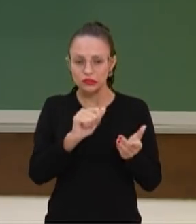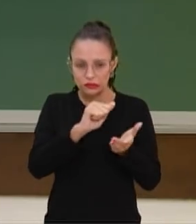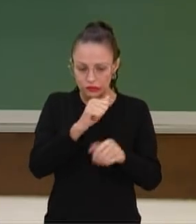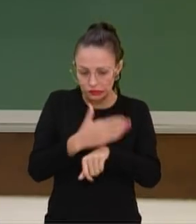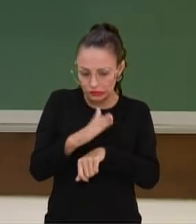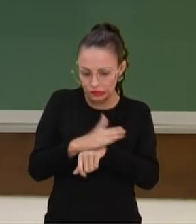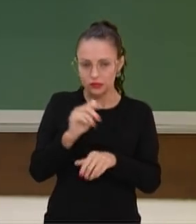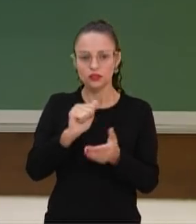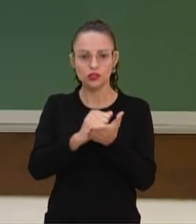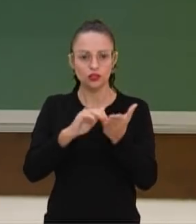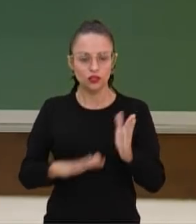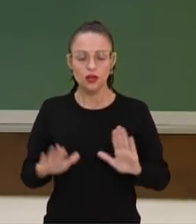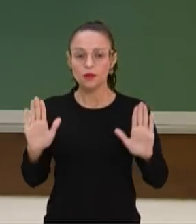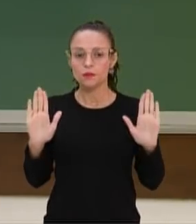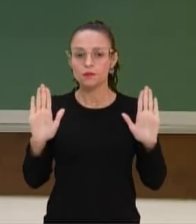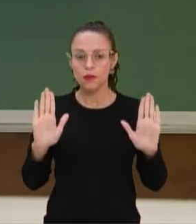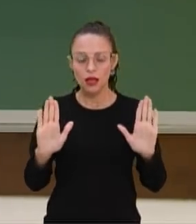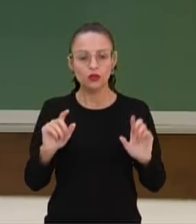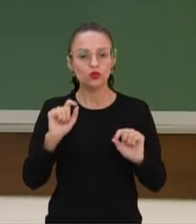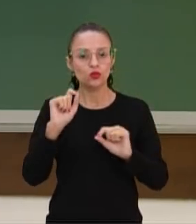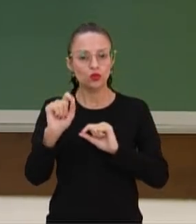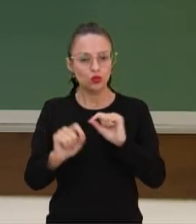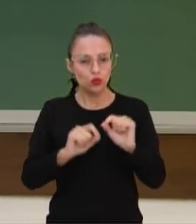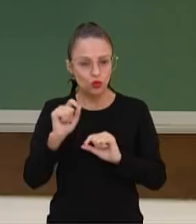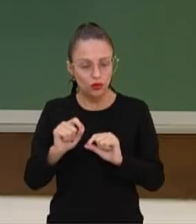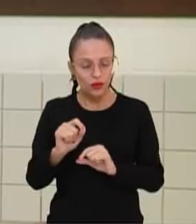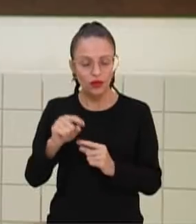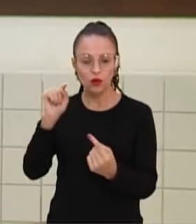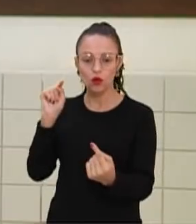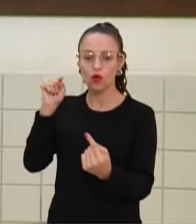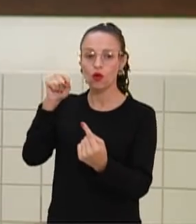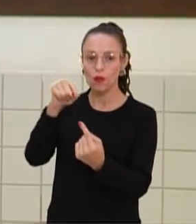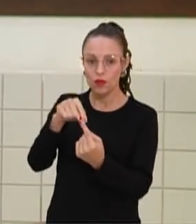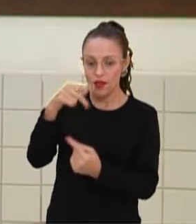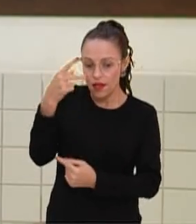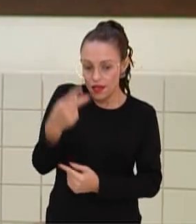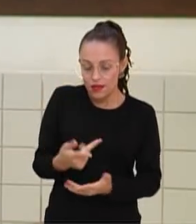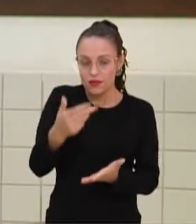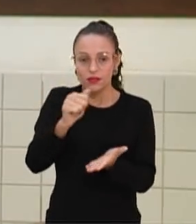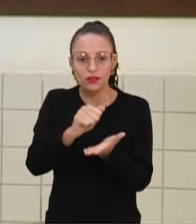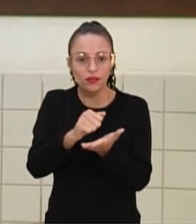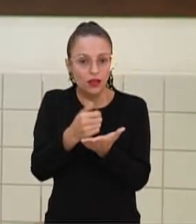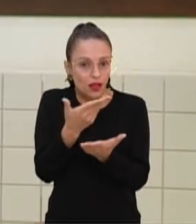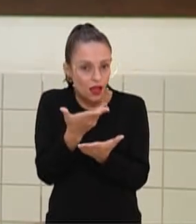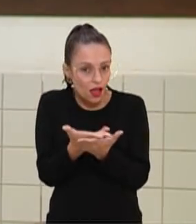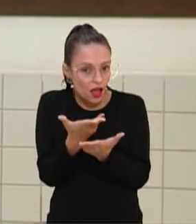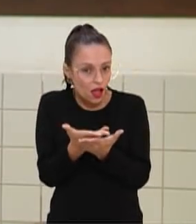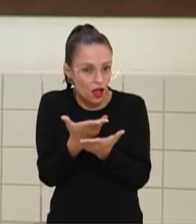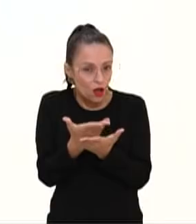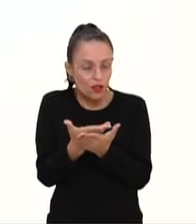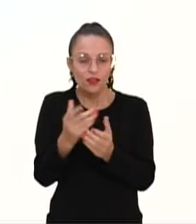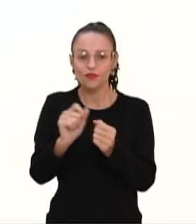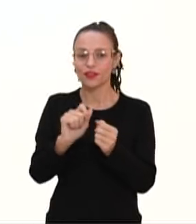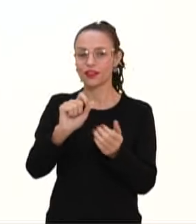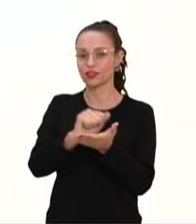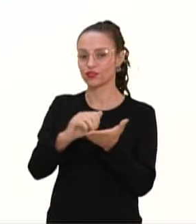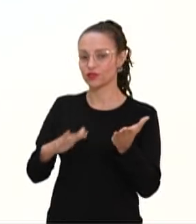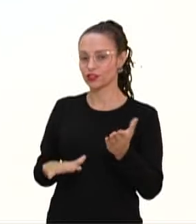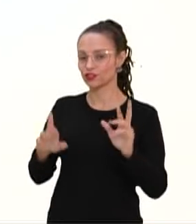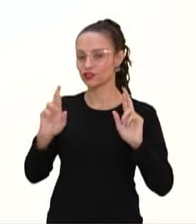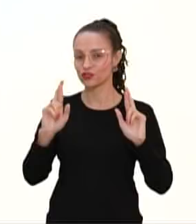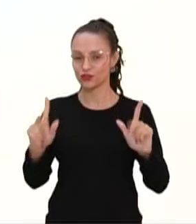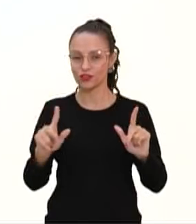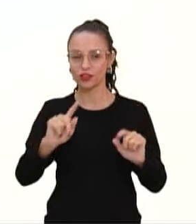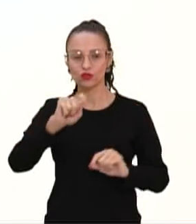exercícios, mas de qualquer maneira a intenção nossa nessa aula é fazer alguns outros exercícios diferentes de aplicação